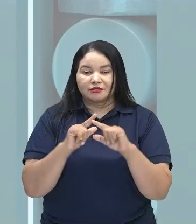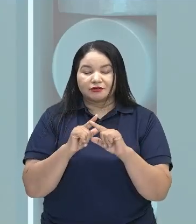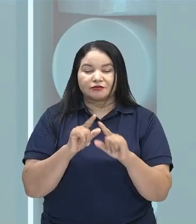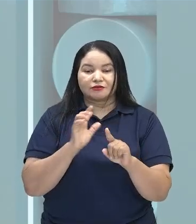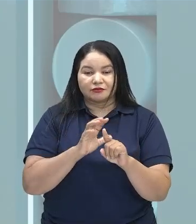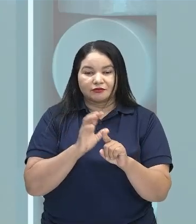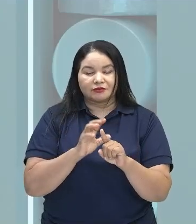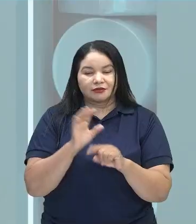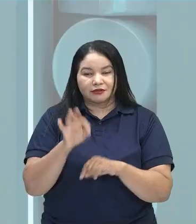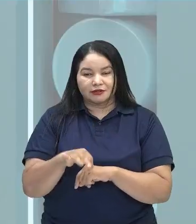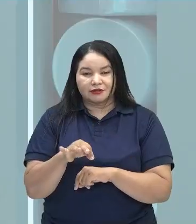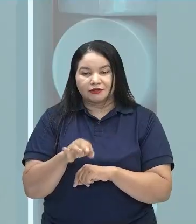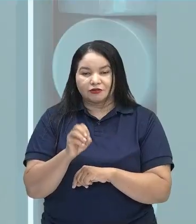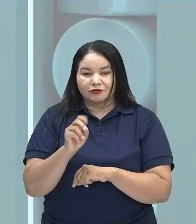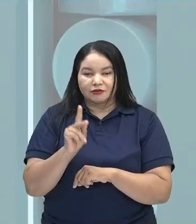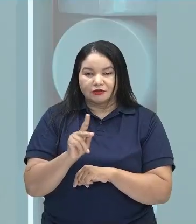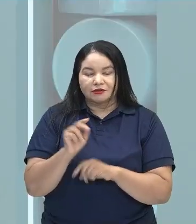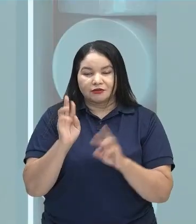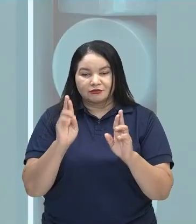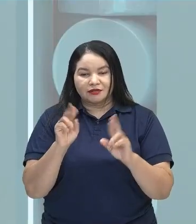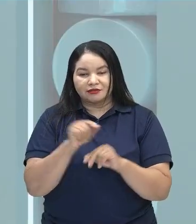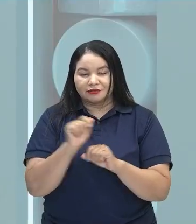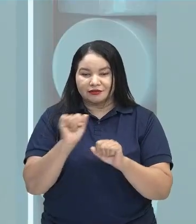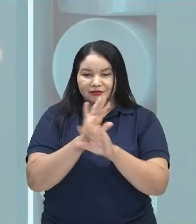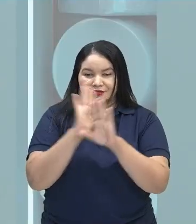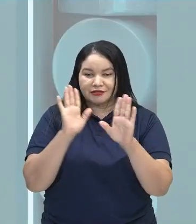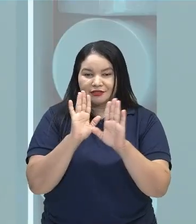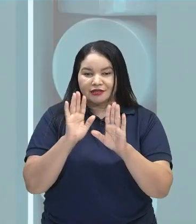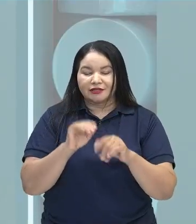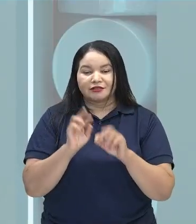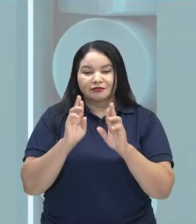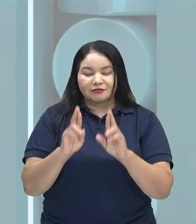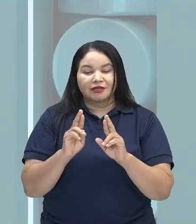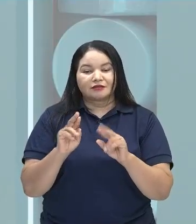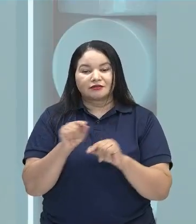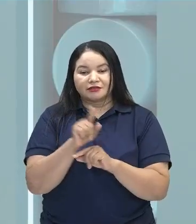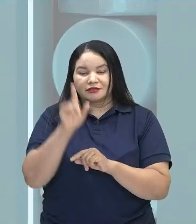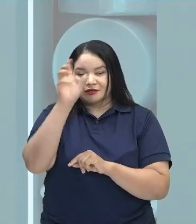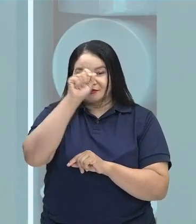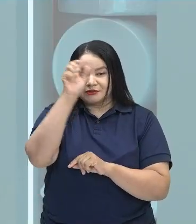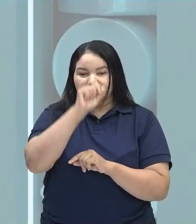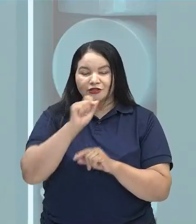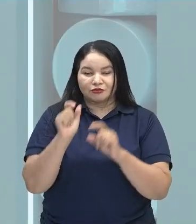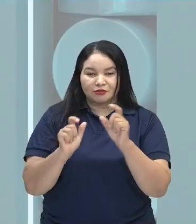que é convincente. Espero que tenha ficado claro para você, espero que você tenha aprendido